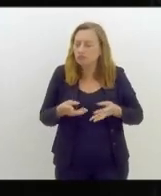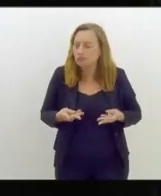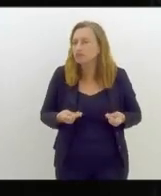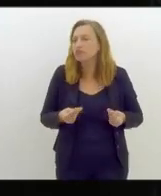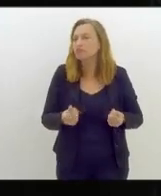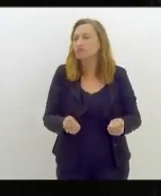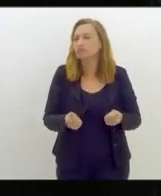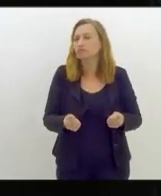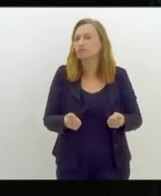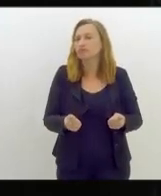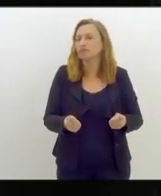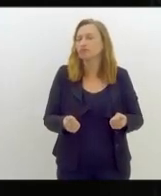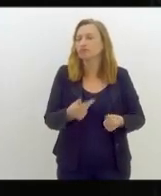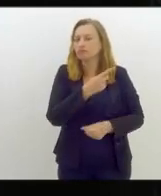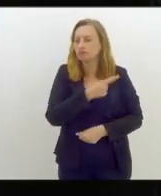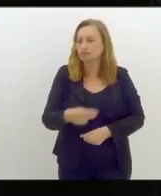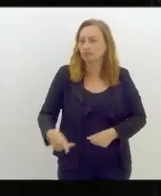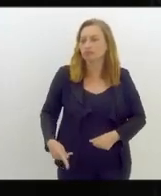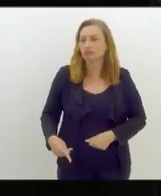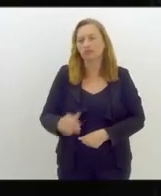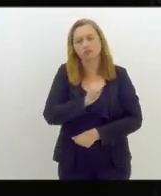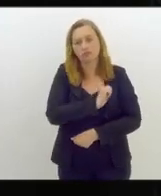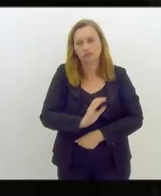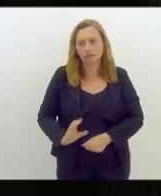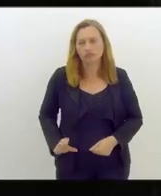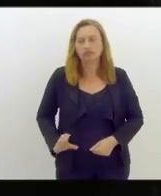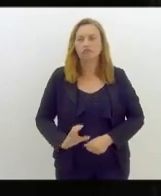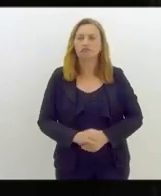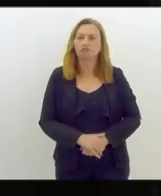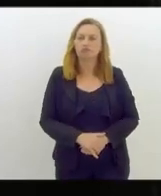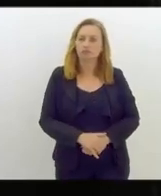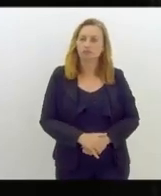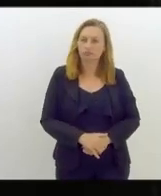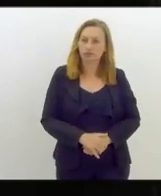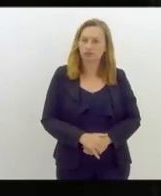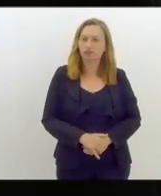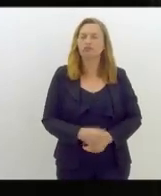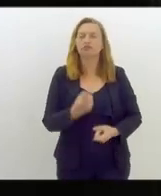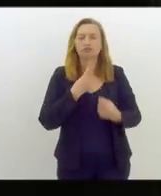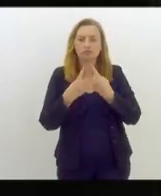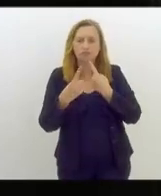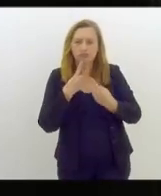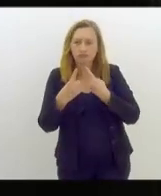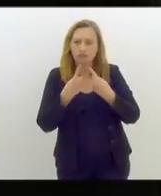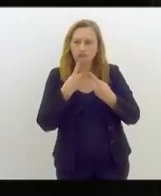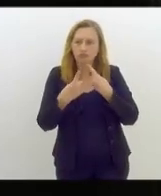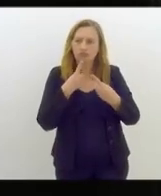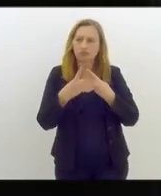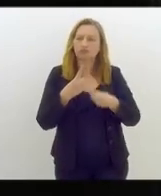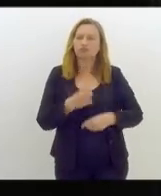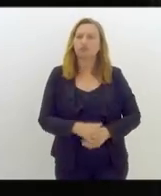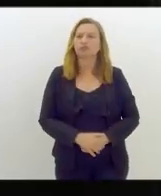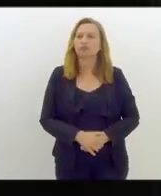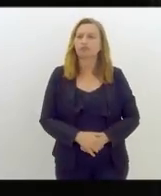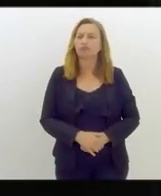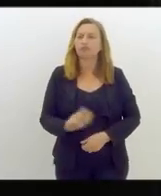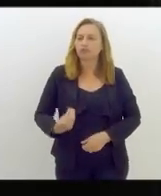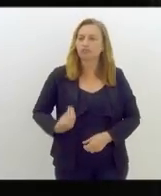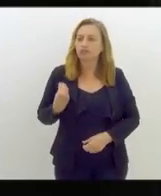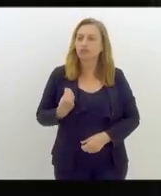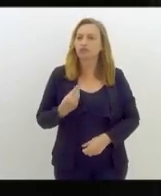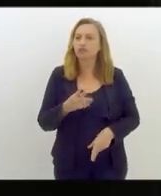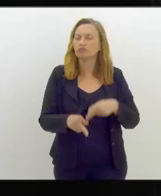sensível com a presidência do deputado André Siciliano no debate para respaldar a vida